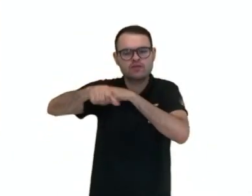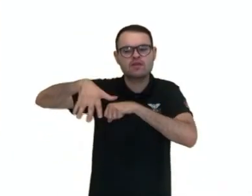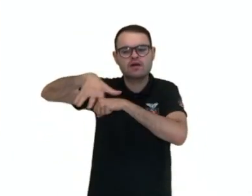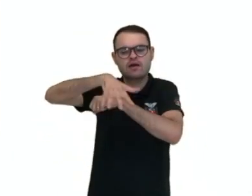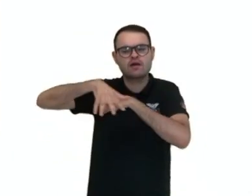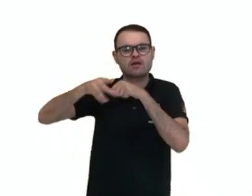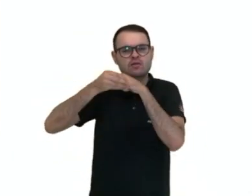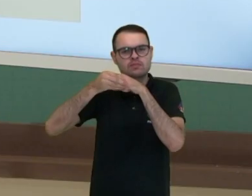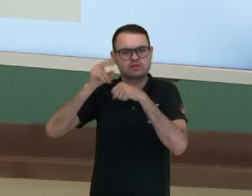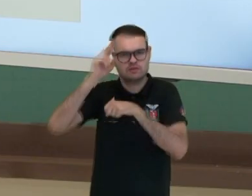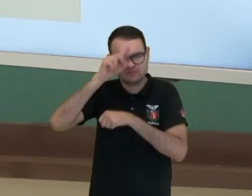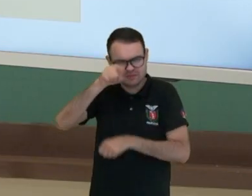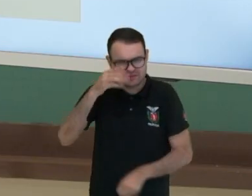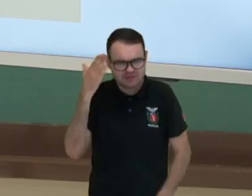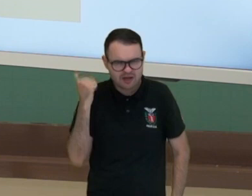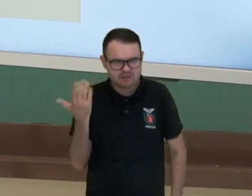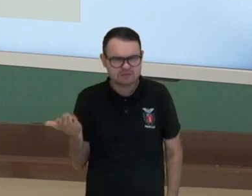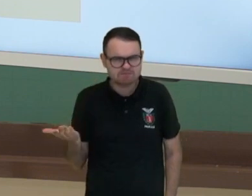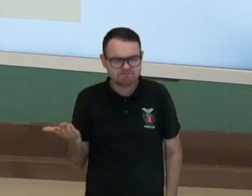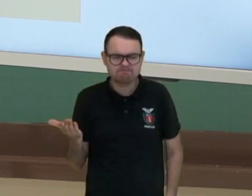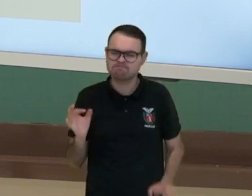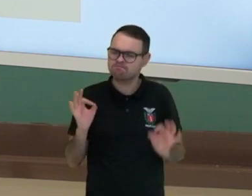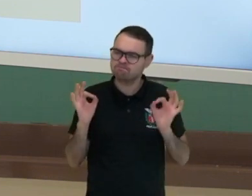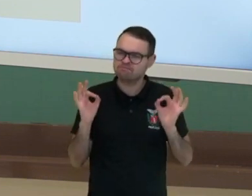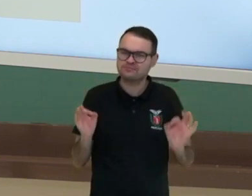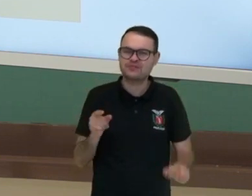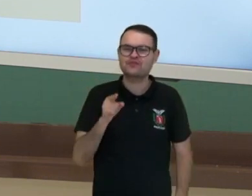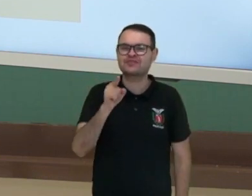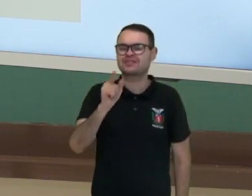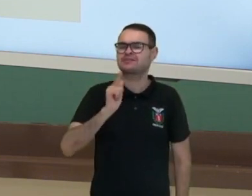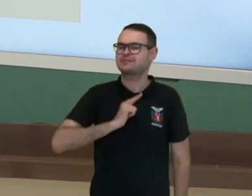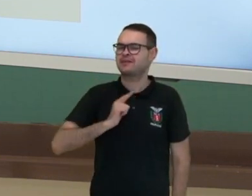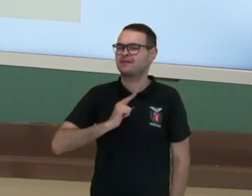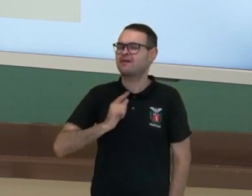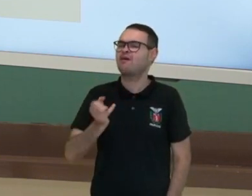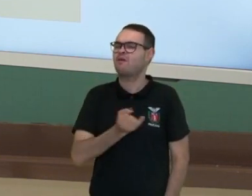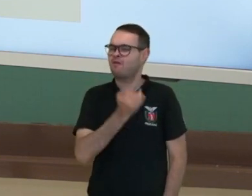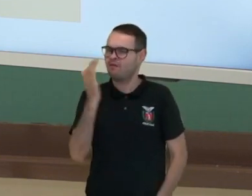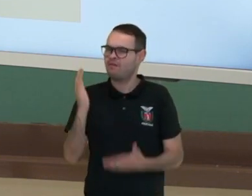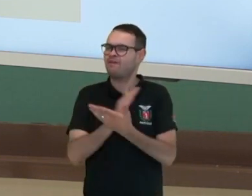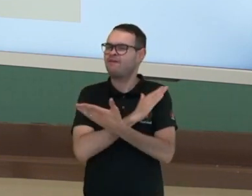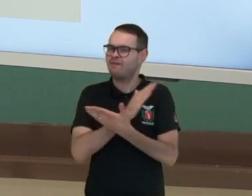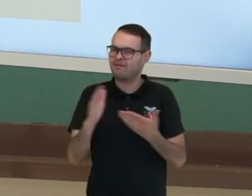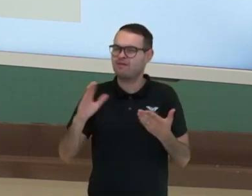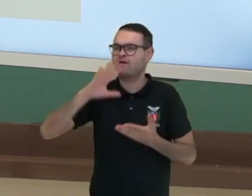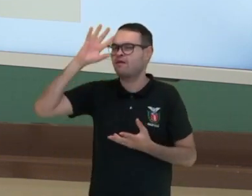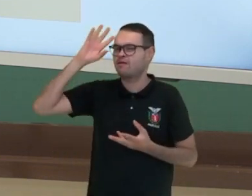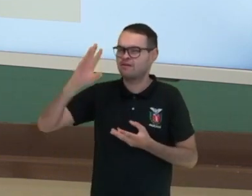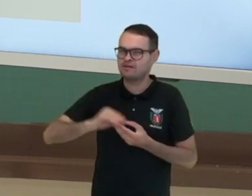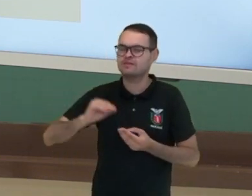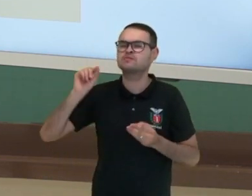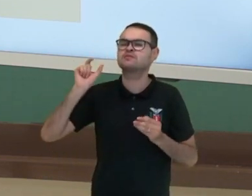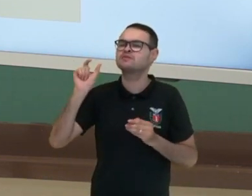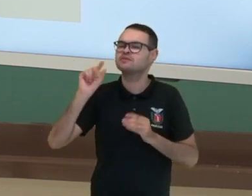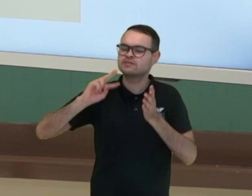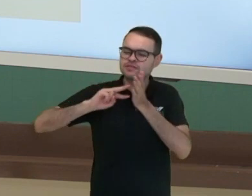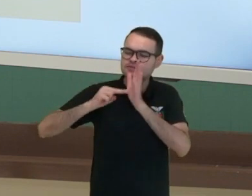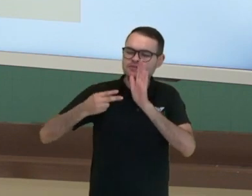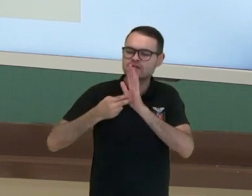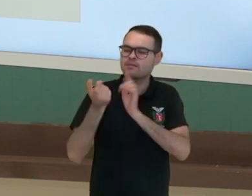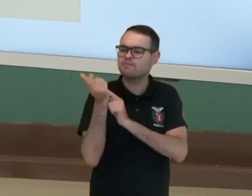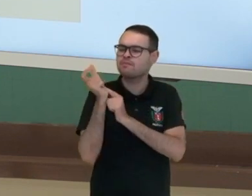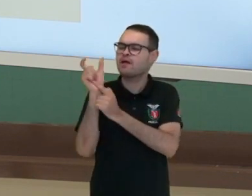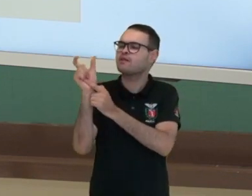conhecimento da história? Tenho certeza que você tem aí as suas percepções, né, sobre o que significa a palavra história,